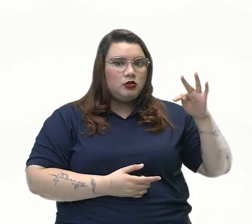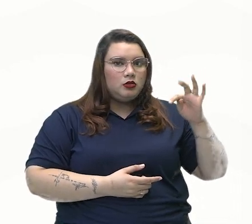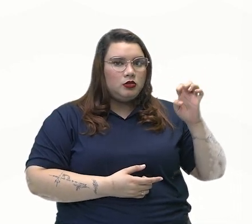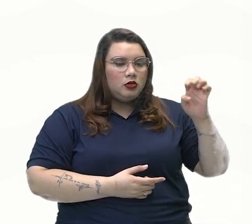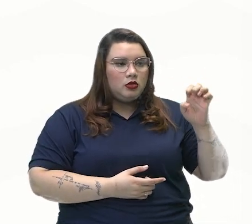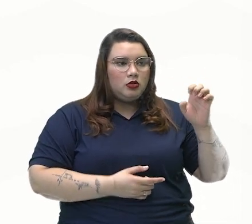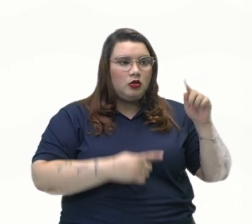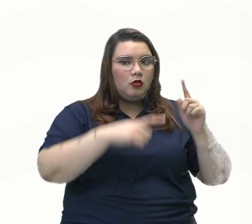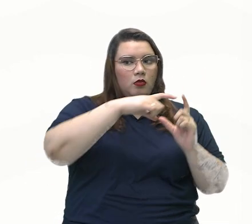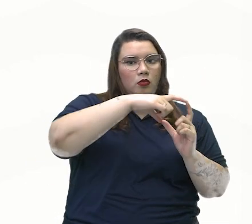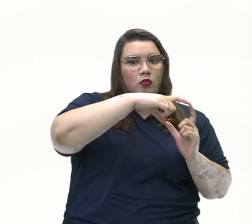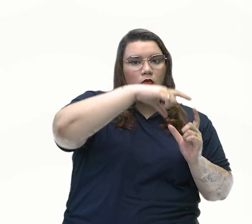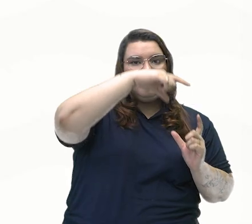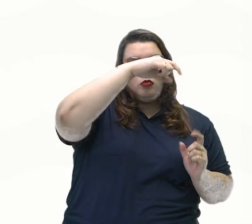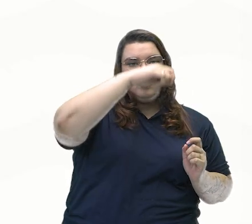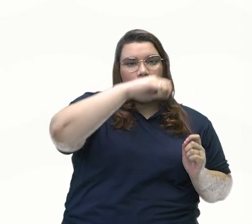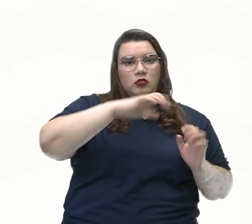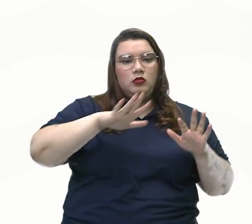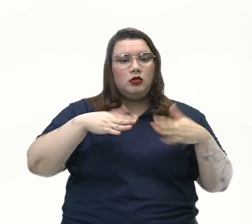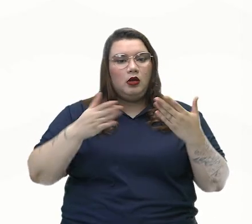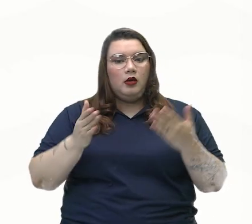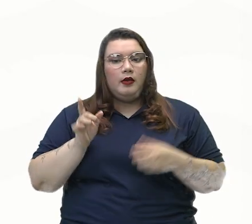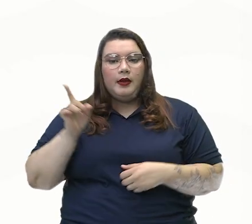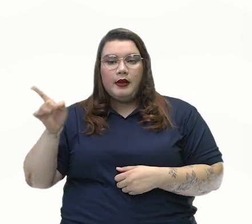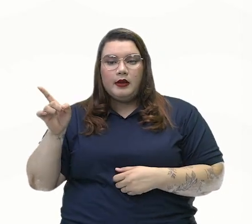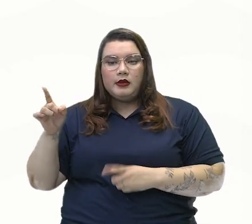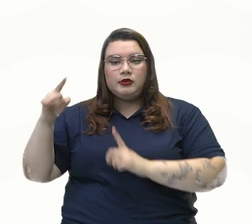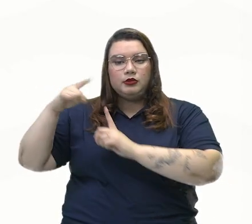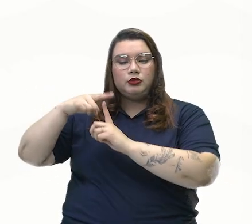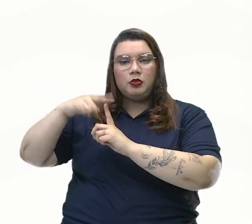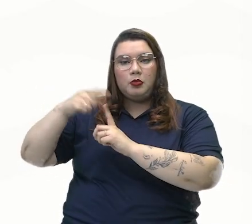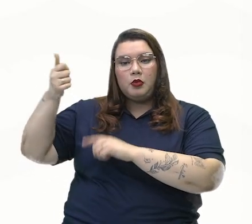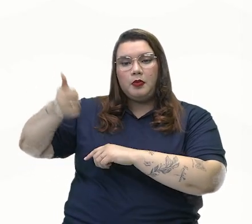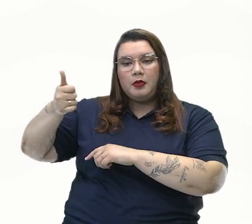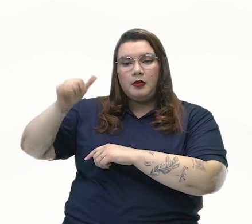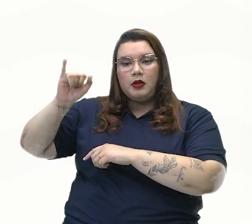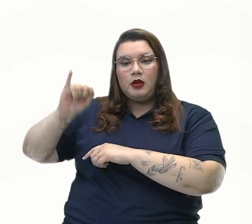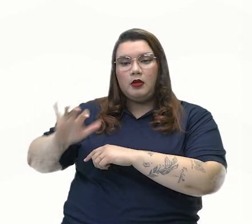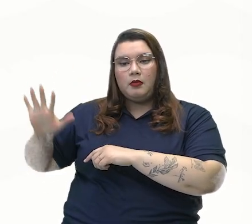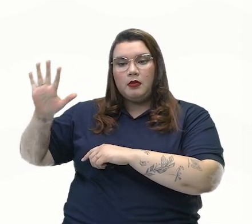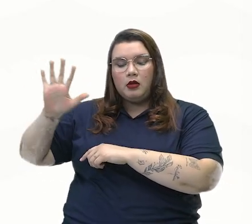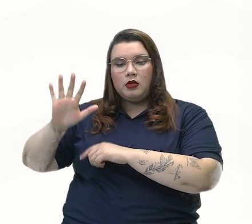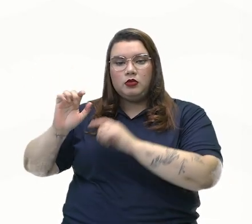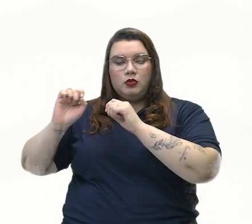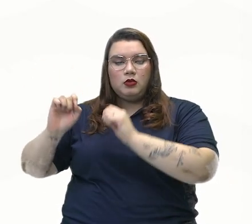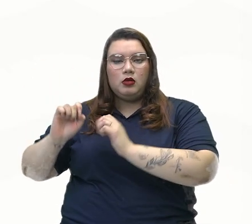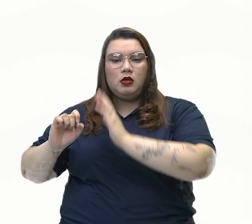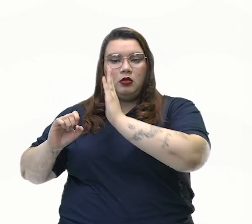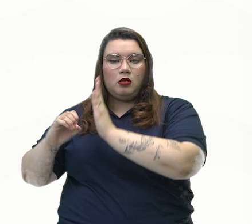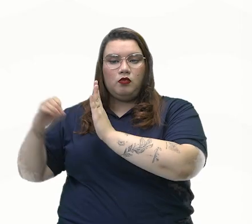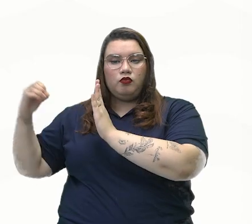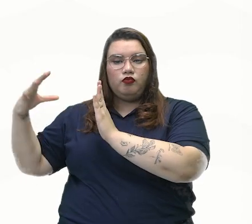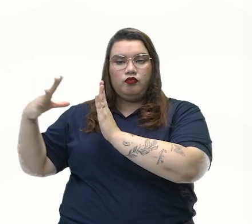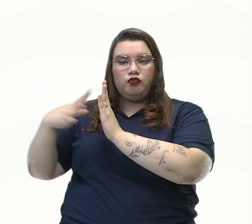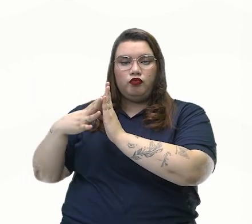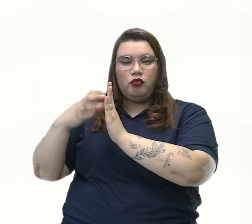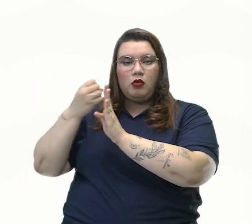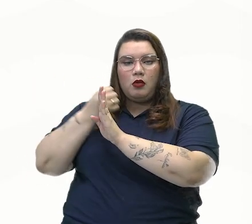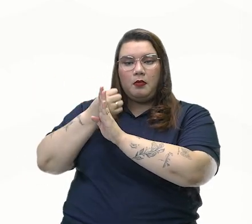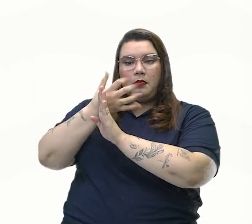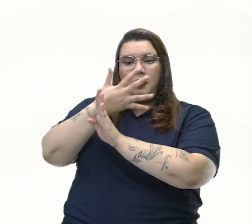já falou, vamos falar novamente. O que é uma lente divergente? É aquela em que os raios, ao atravessarem a lente,